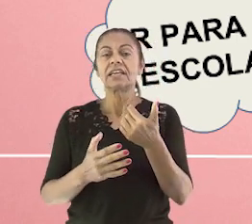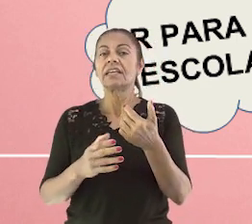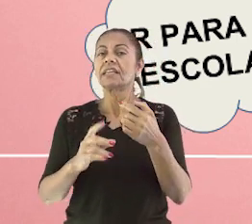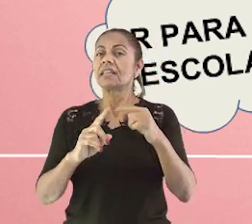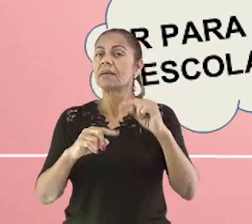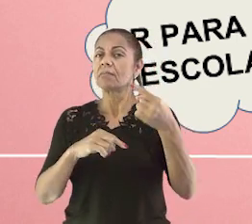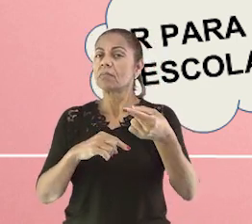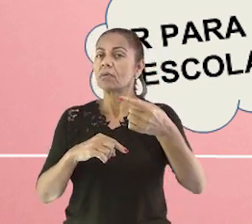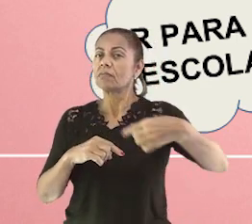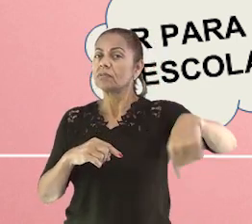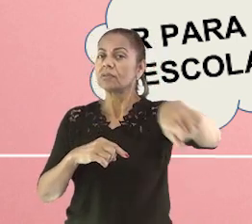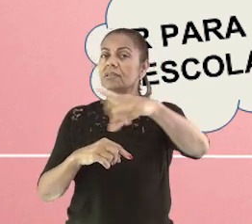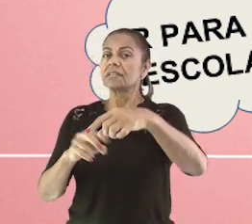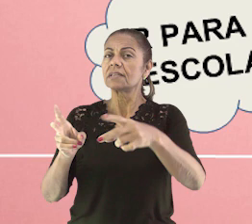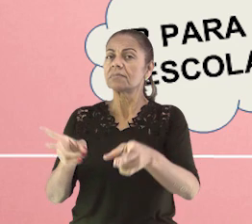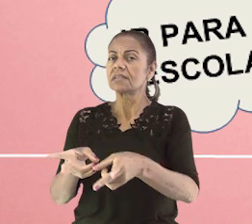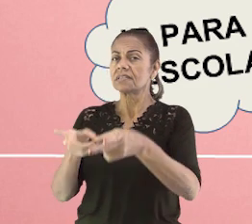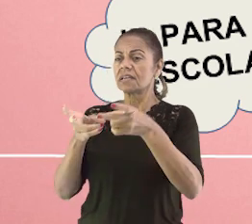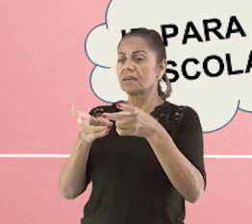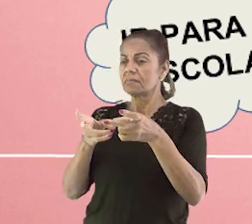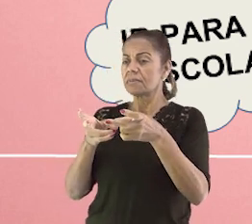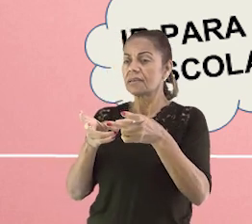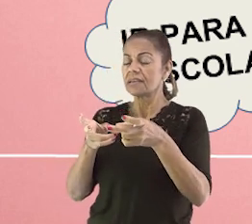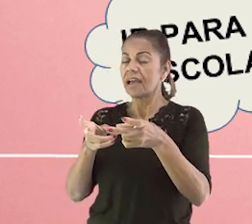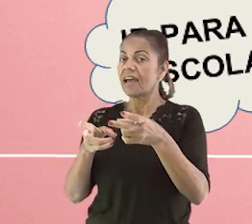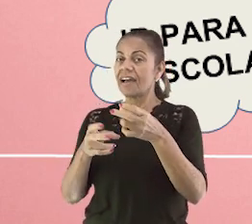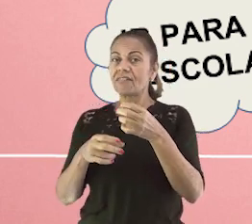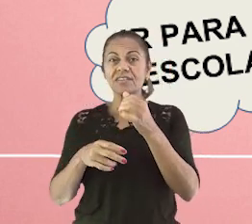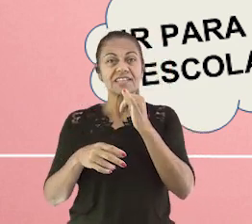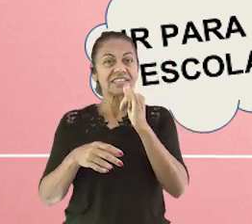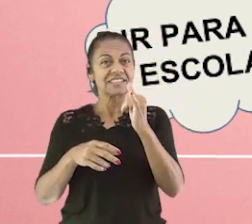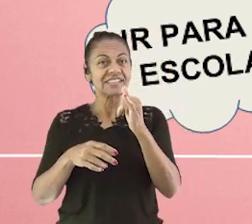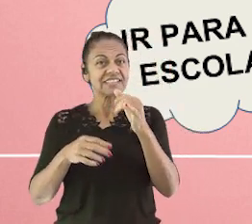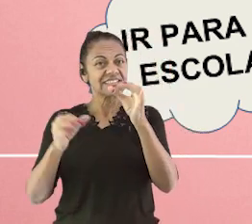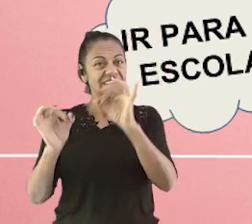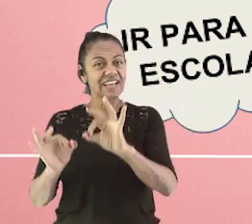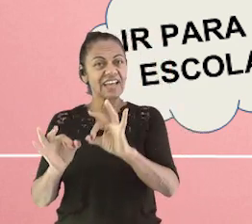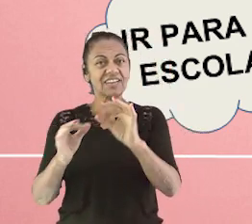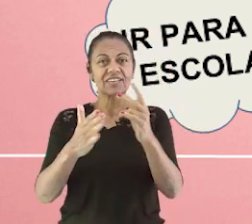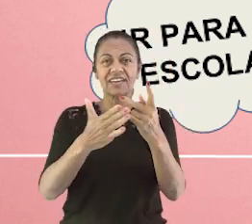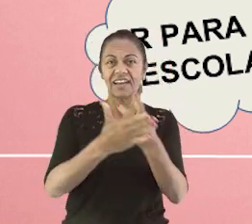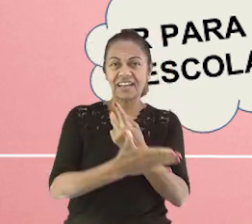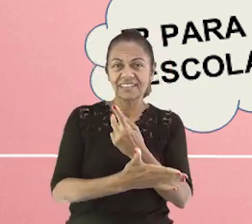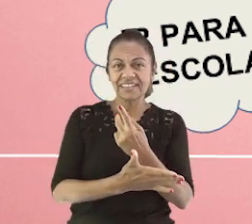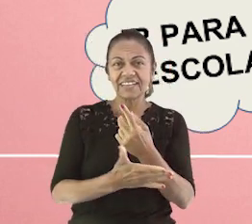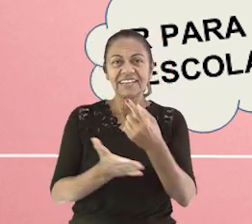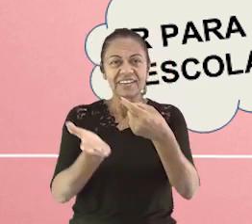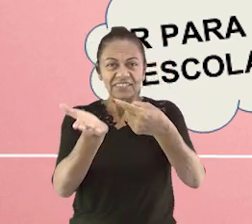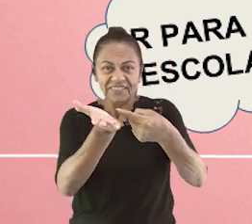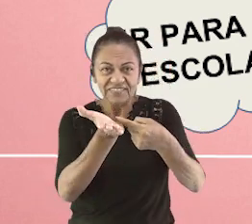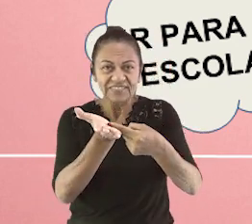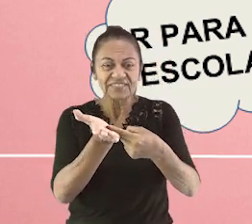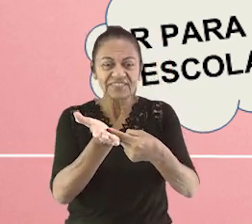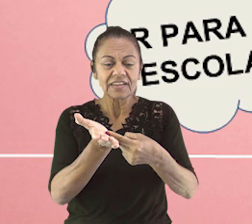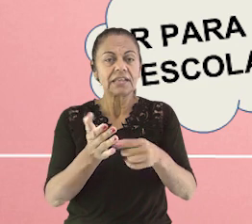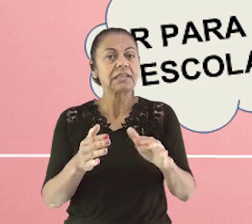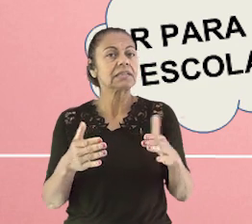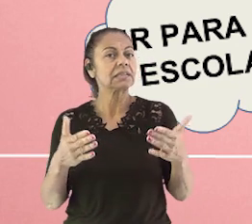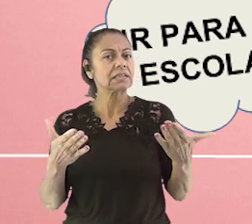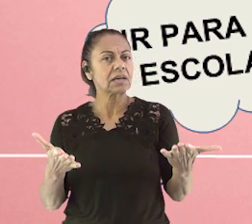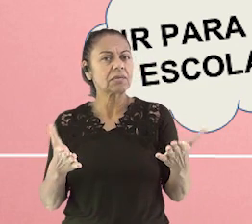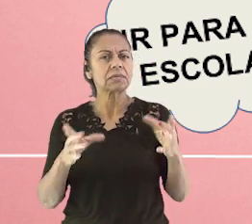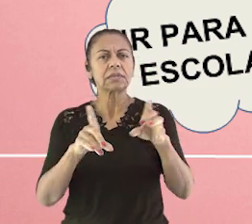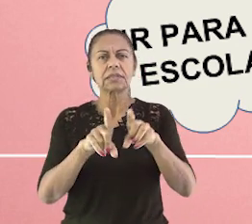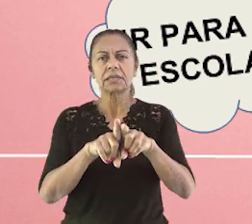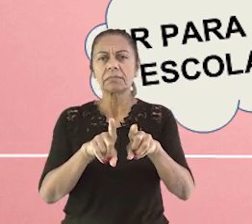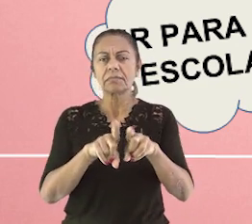melhor, depois, você me conta se deu certo ou não. Combinado? Ah,